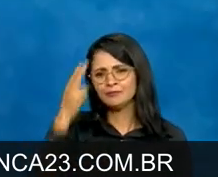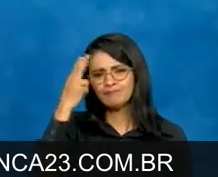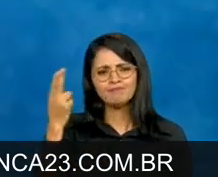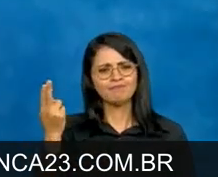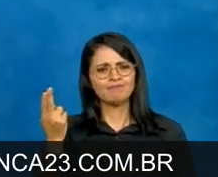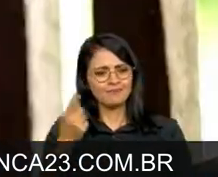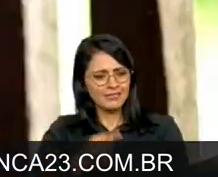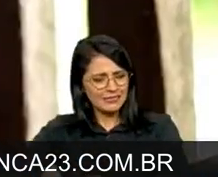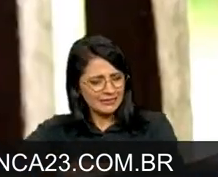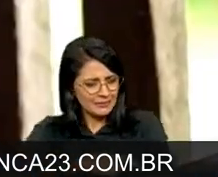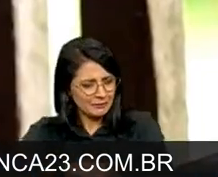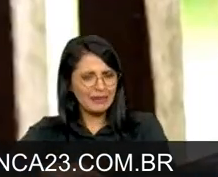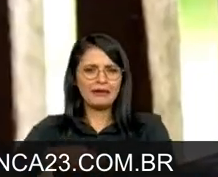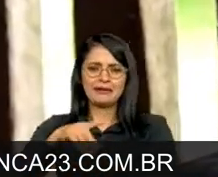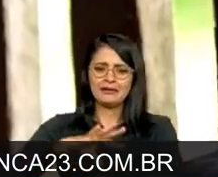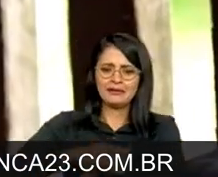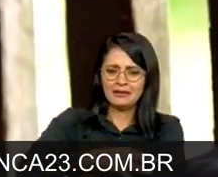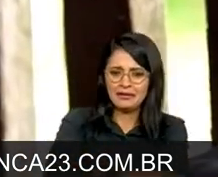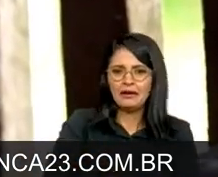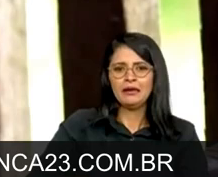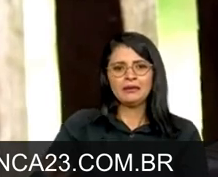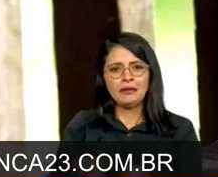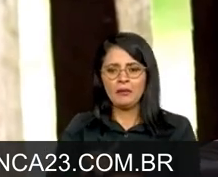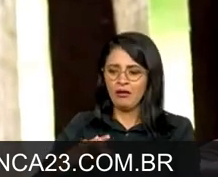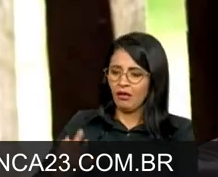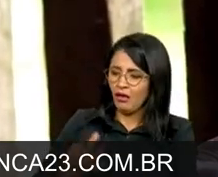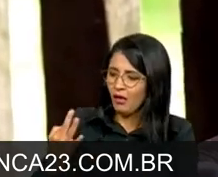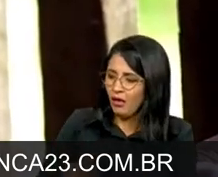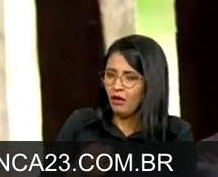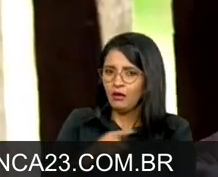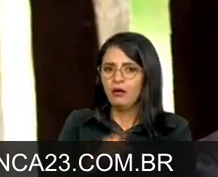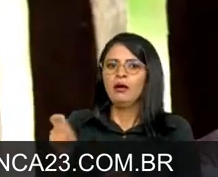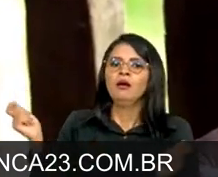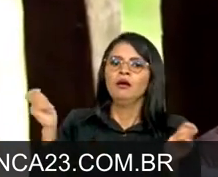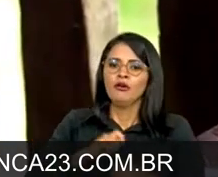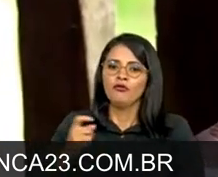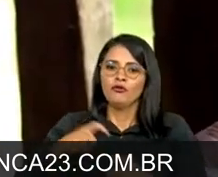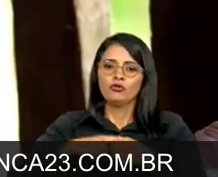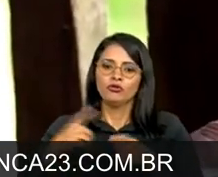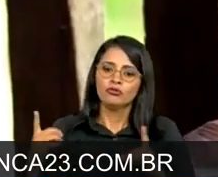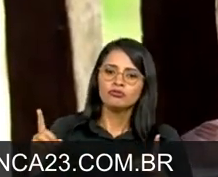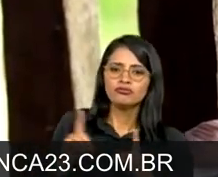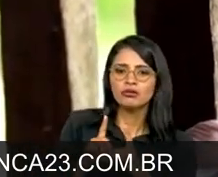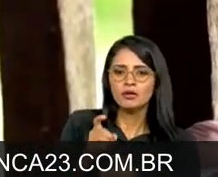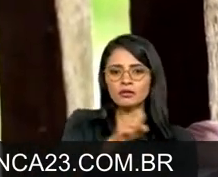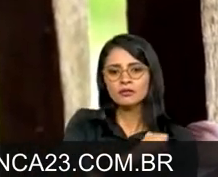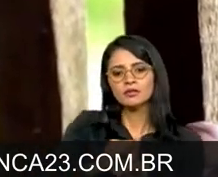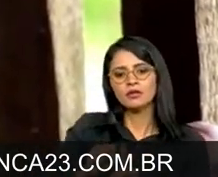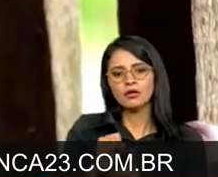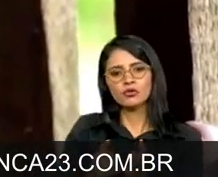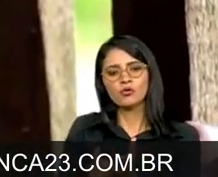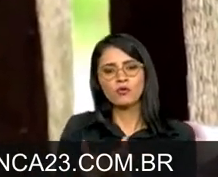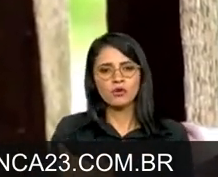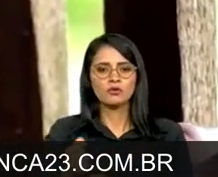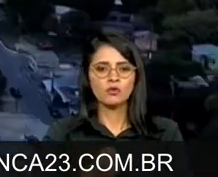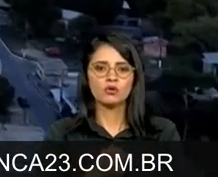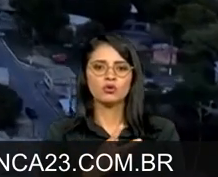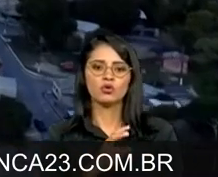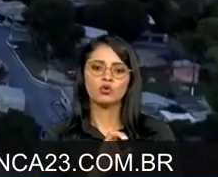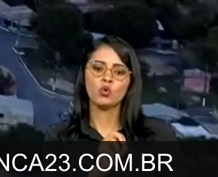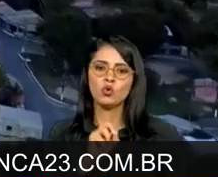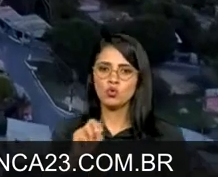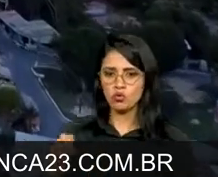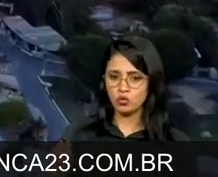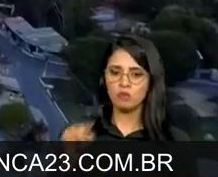hanseníase, mas também de resiliência, que permitiu a reaproximação da sociedade no início dos anos 2000.